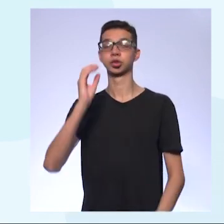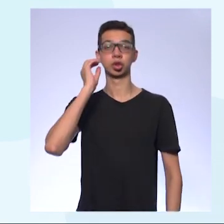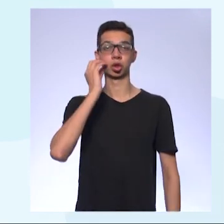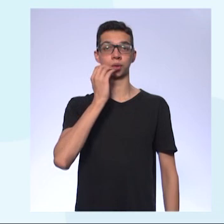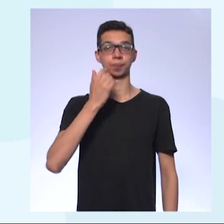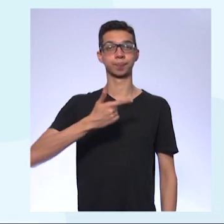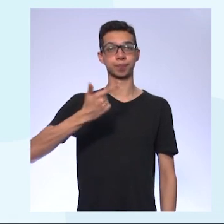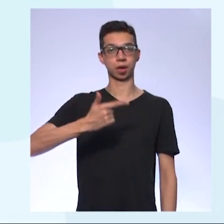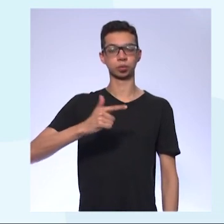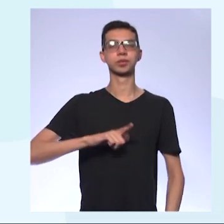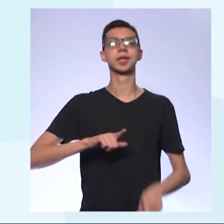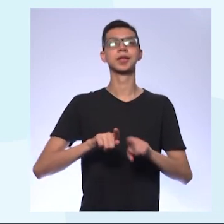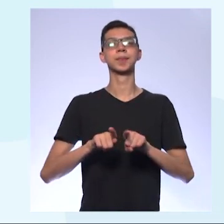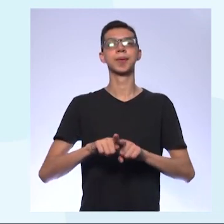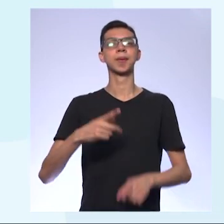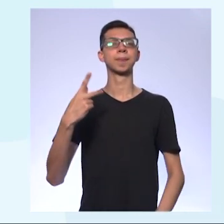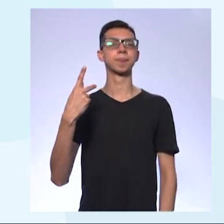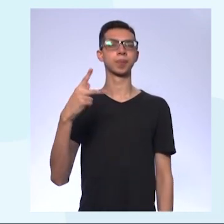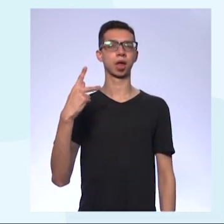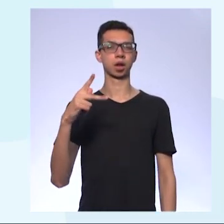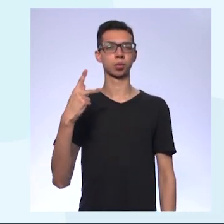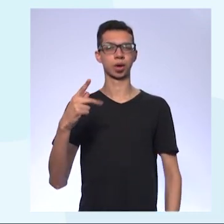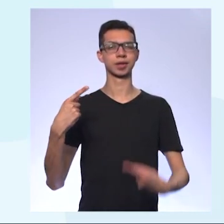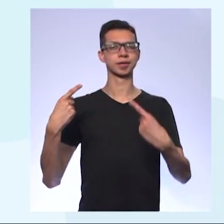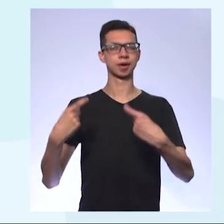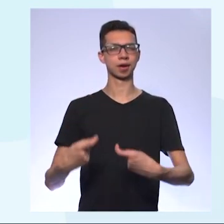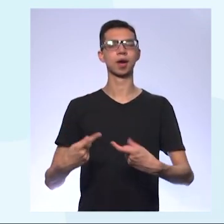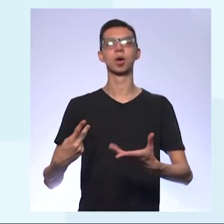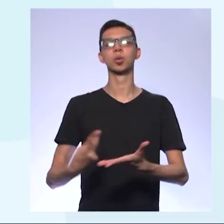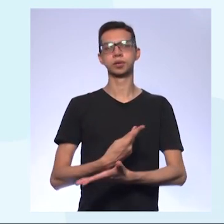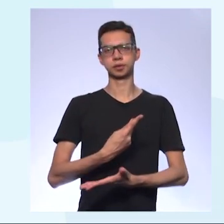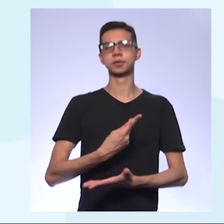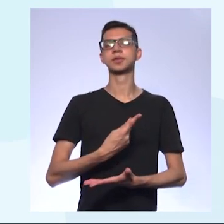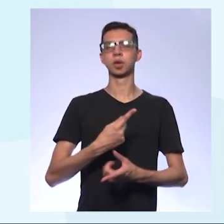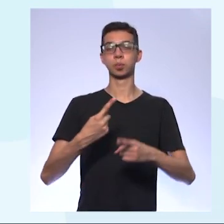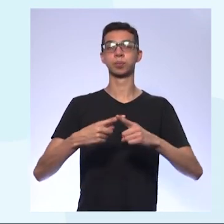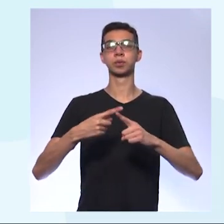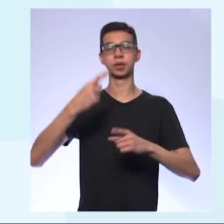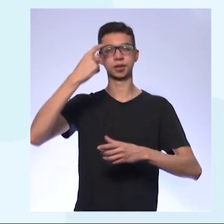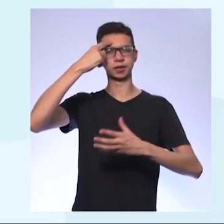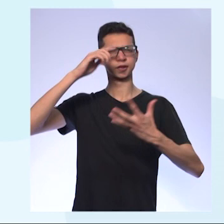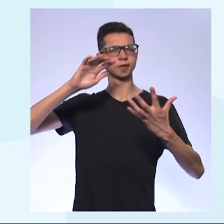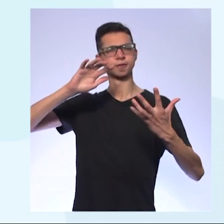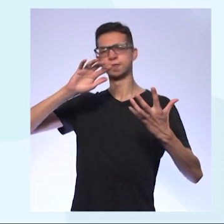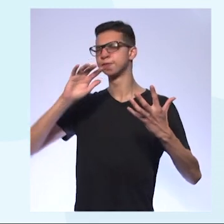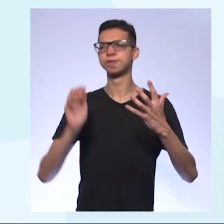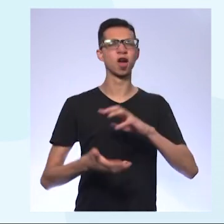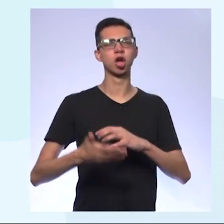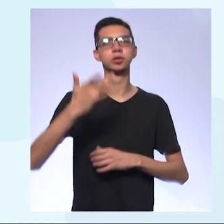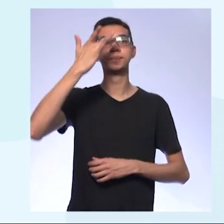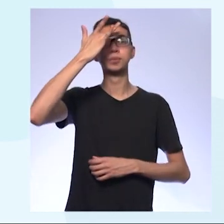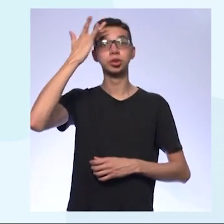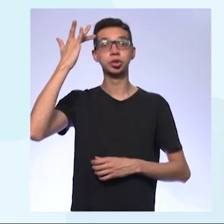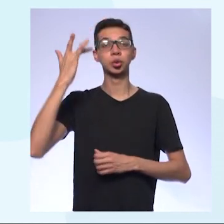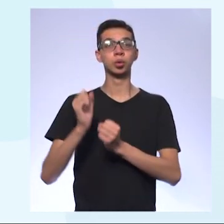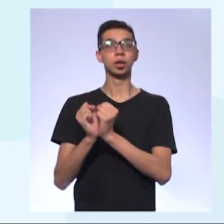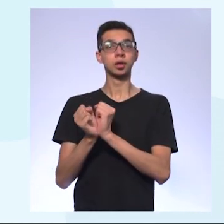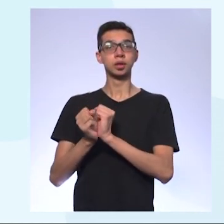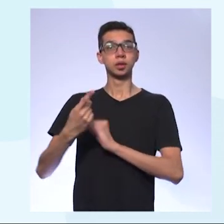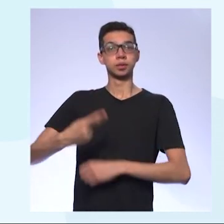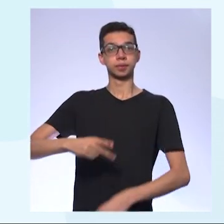reinado começa em 1840, com o golpe da maioridade. Eu vou deixar essa tela do jeito